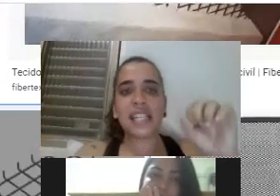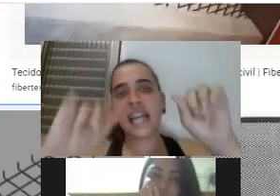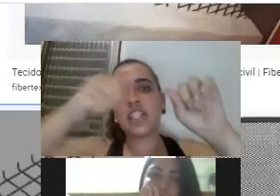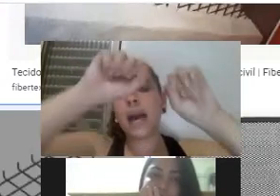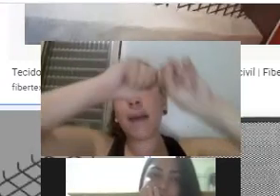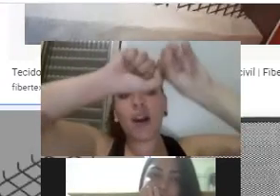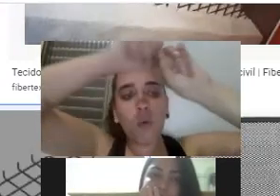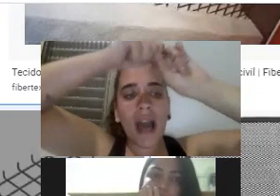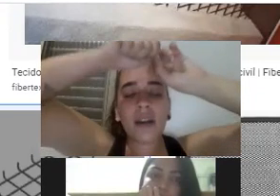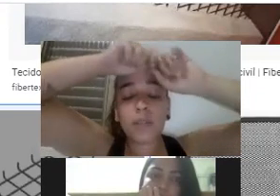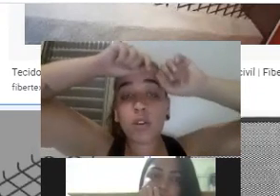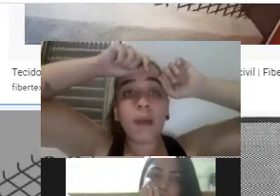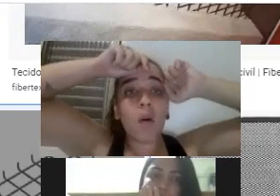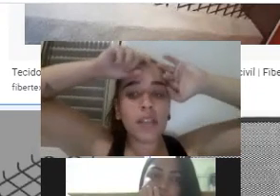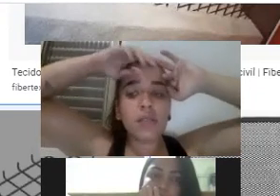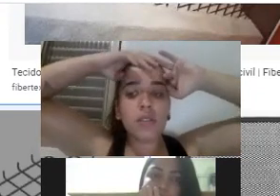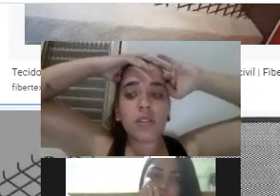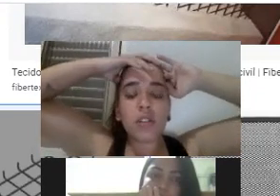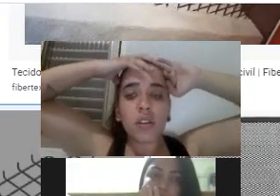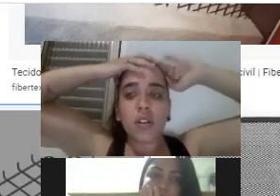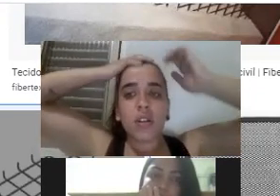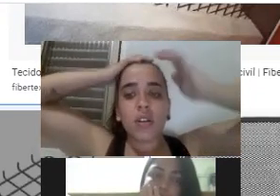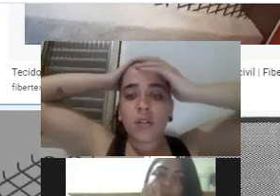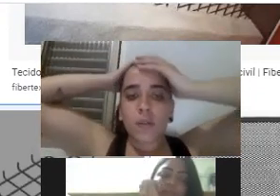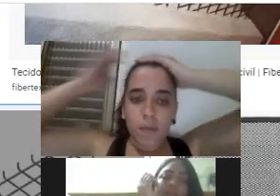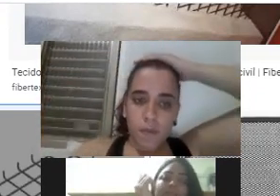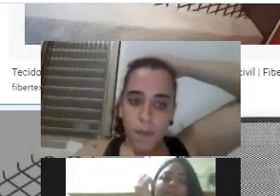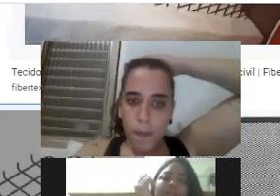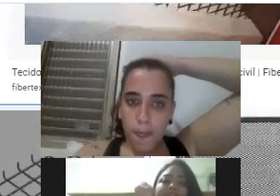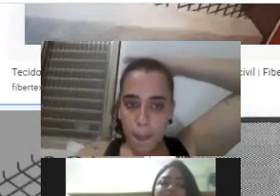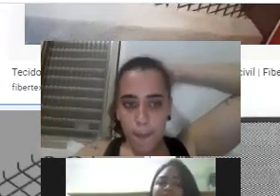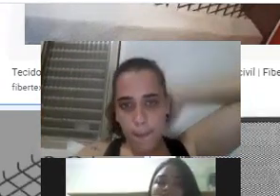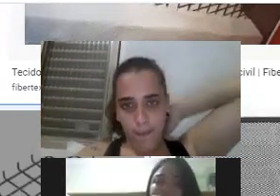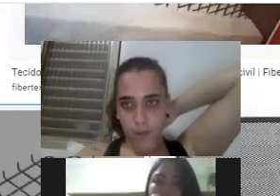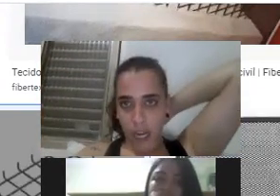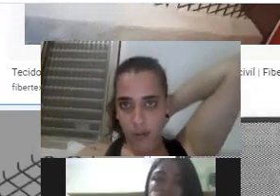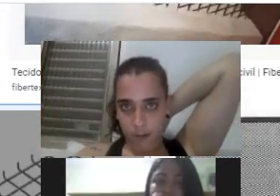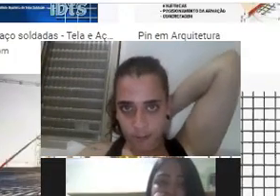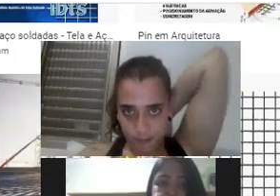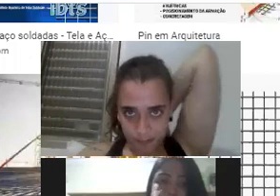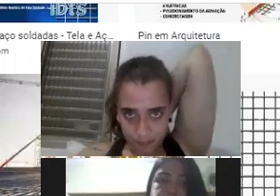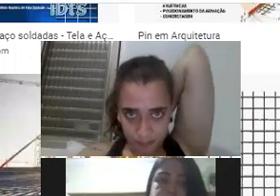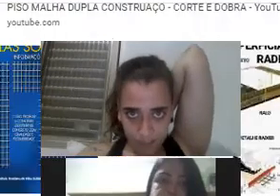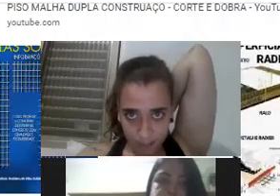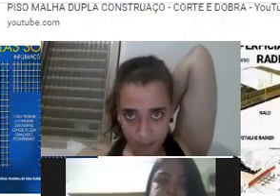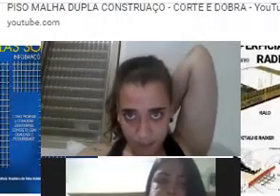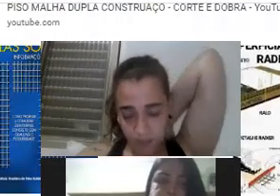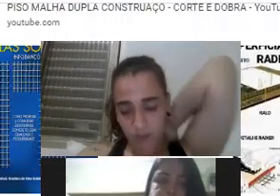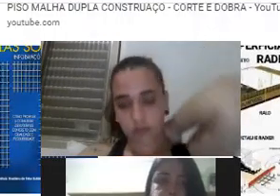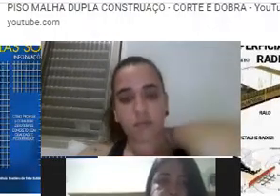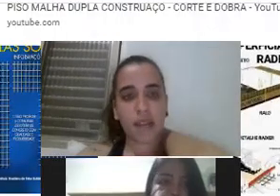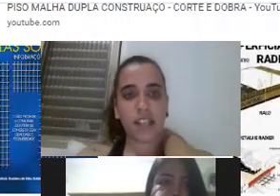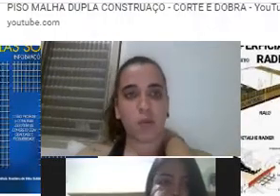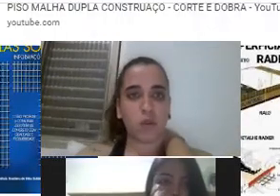malha de aço. Aí a gente amarra com arame normal mesmo. Tá. Entendi. Certo? Uhum.